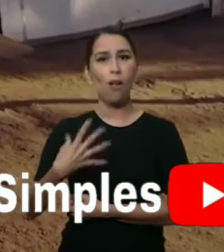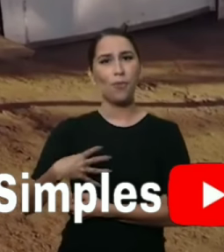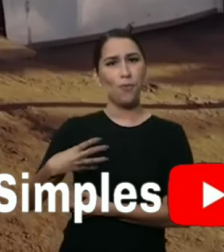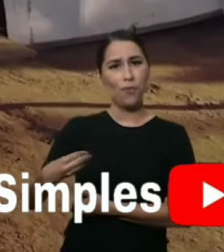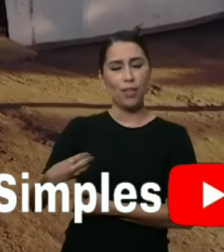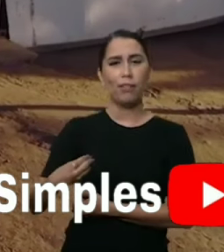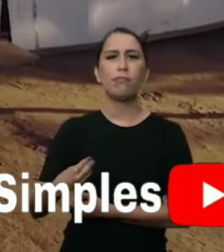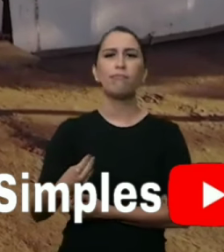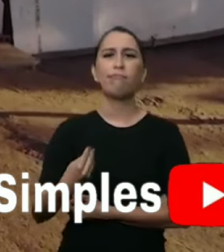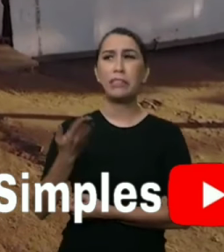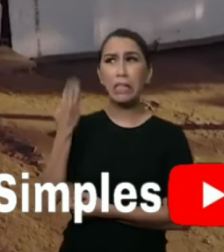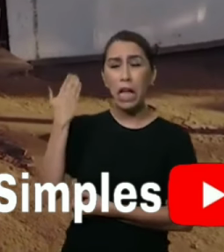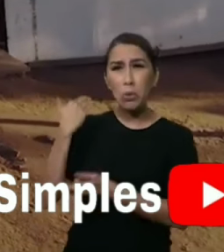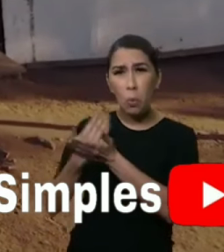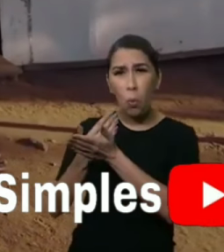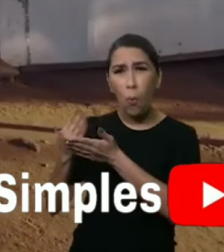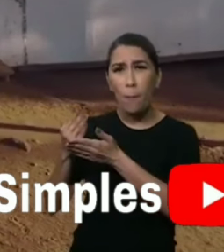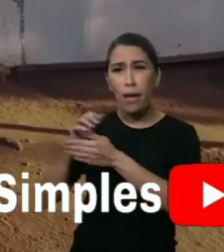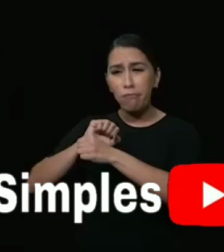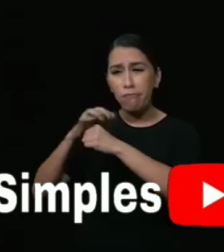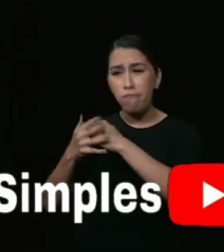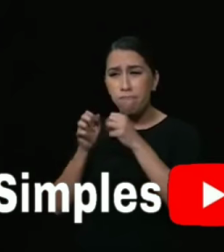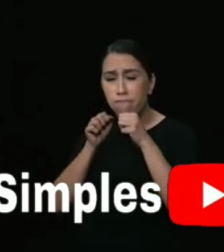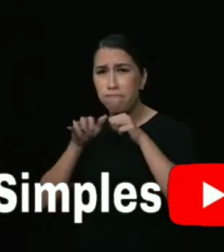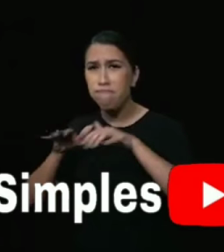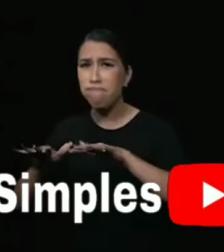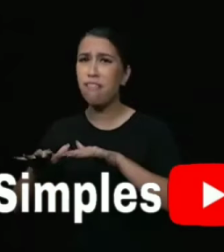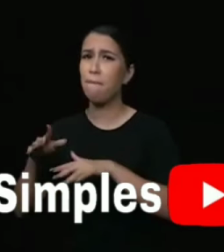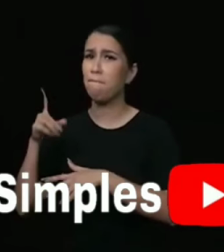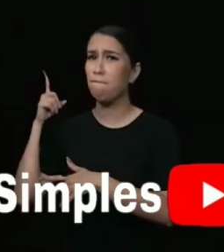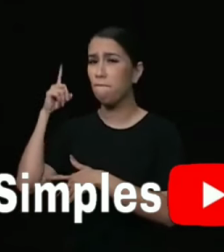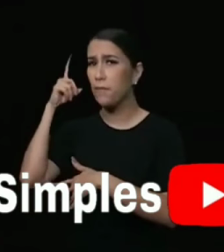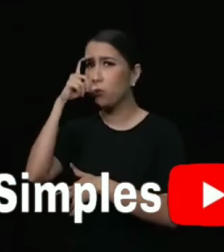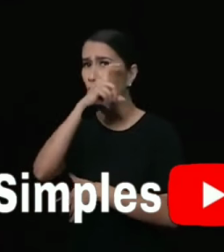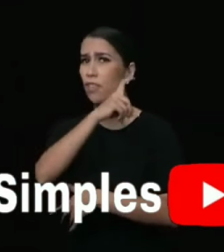4 filhos. No início foi difícil.